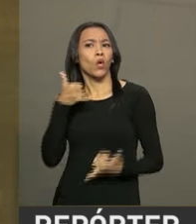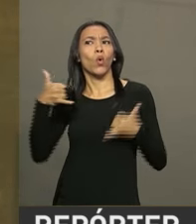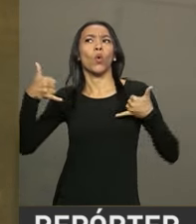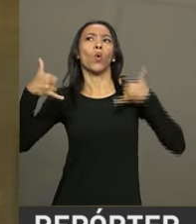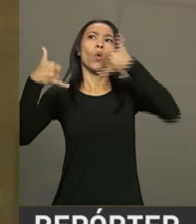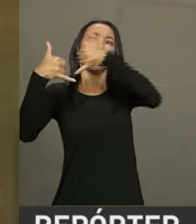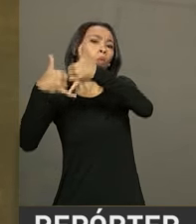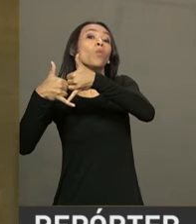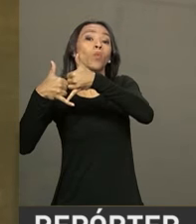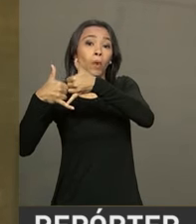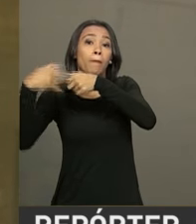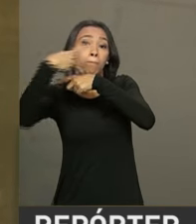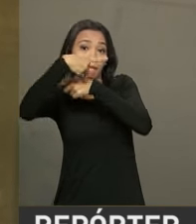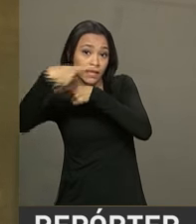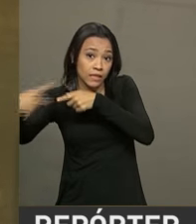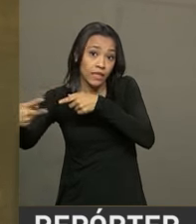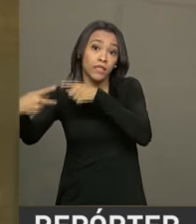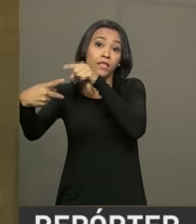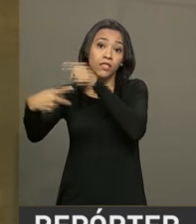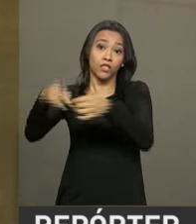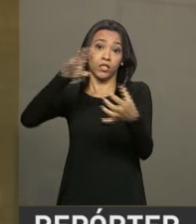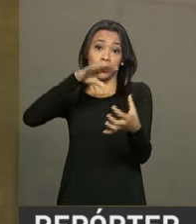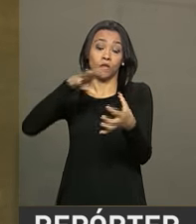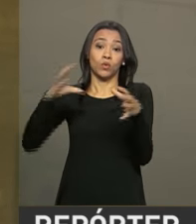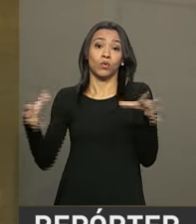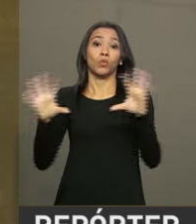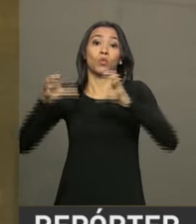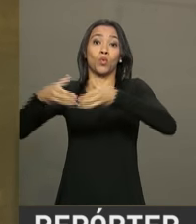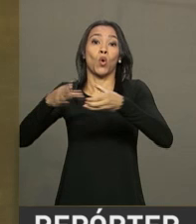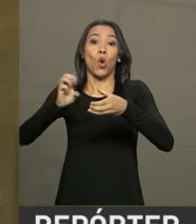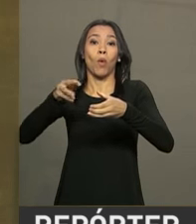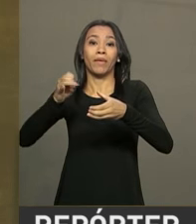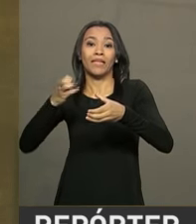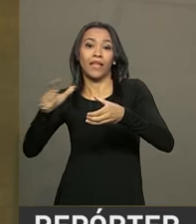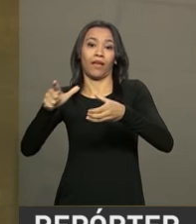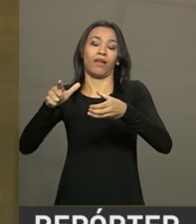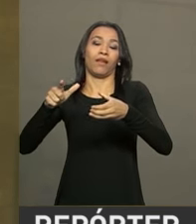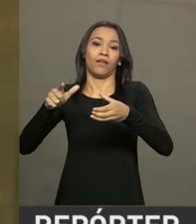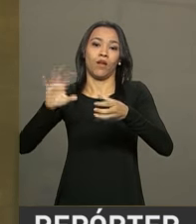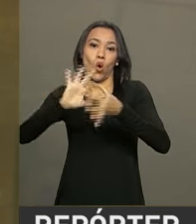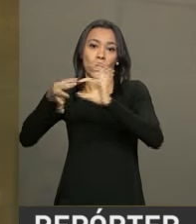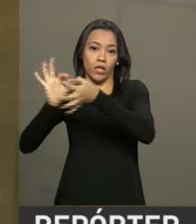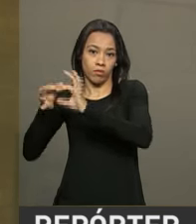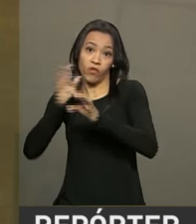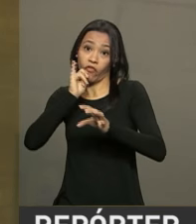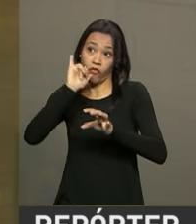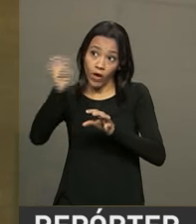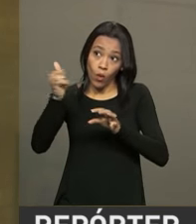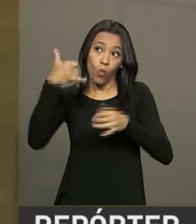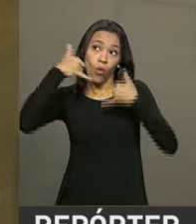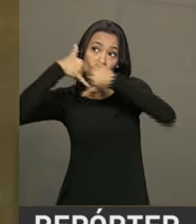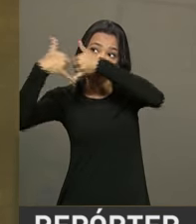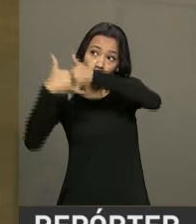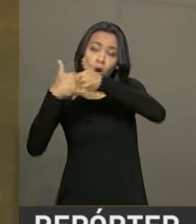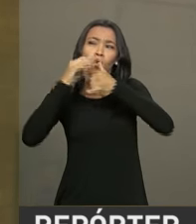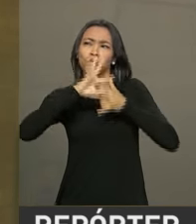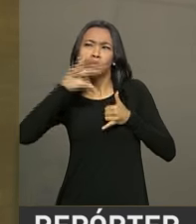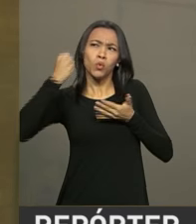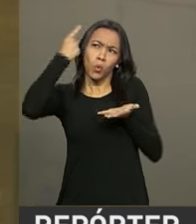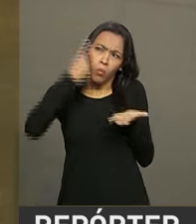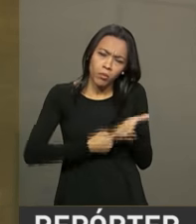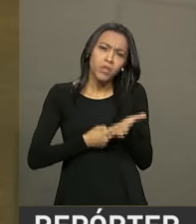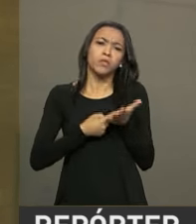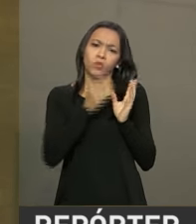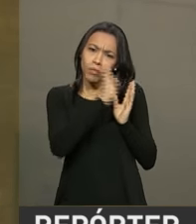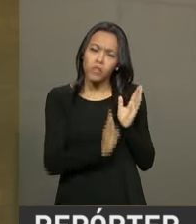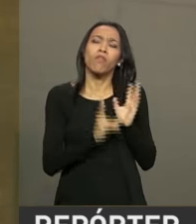para o presidente do Comitê Olímpico Internacional, Thomas Bach, e garantiu que todos os compromissos assumidos pelo Brasil vão